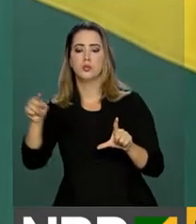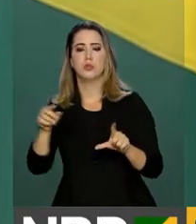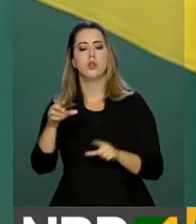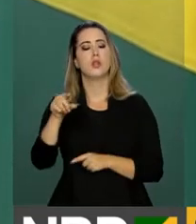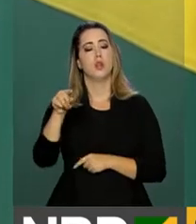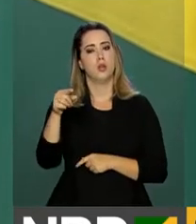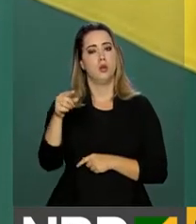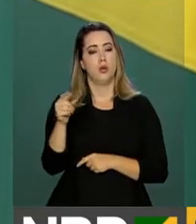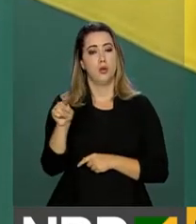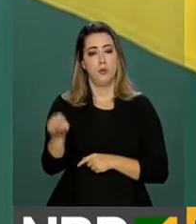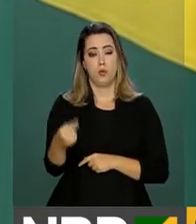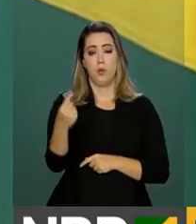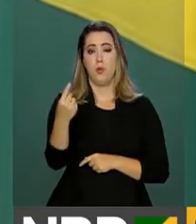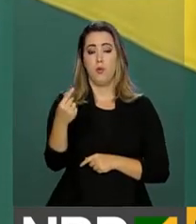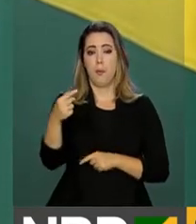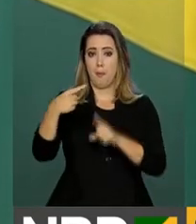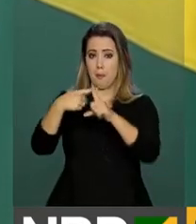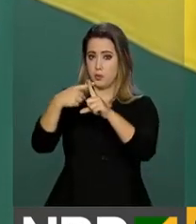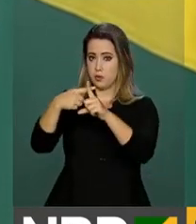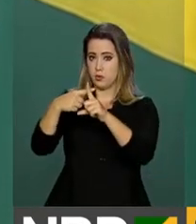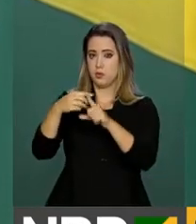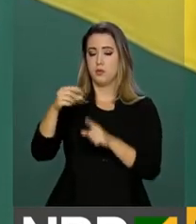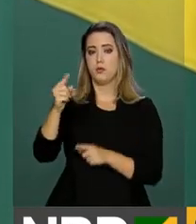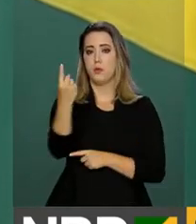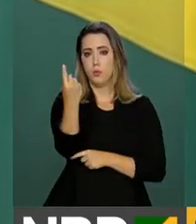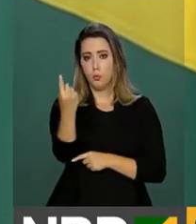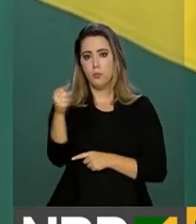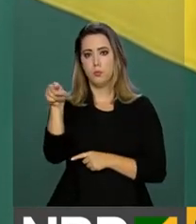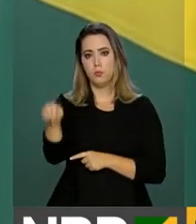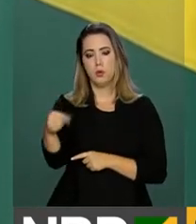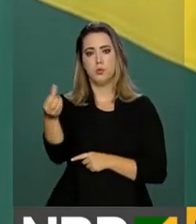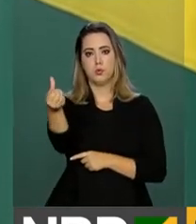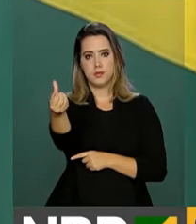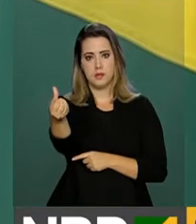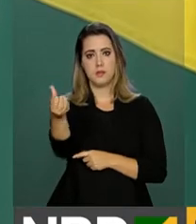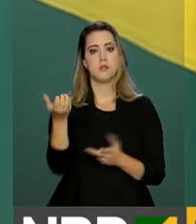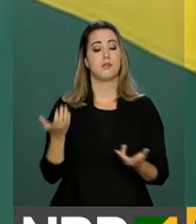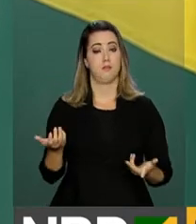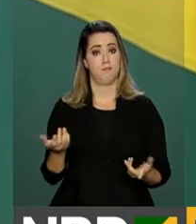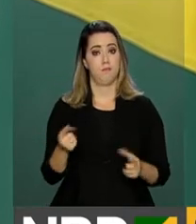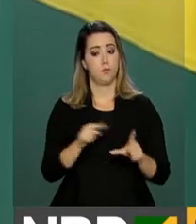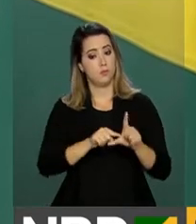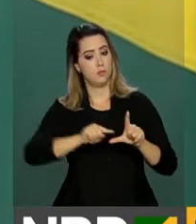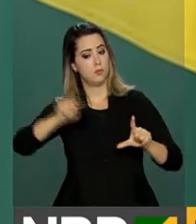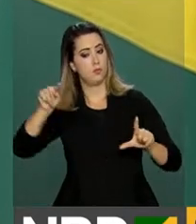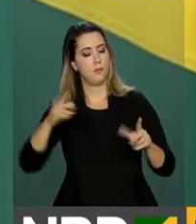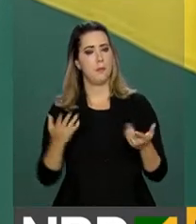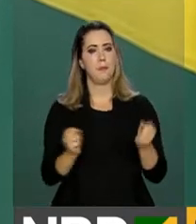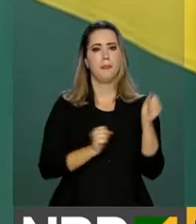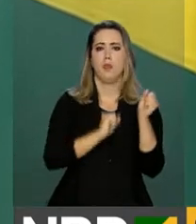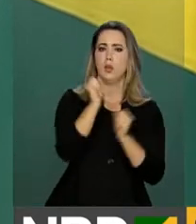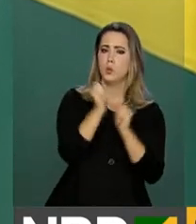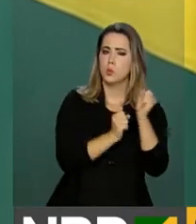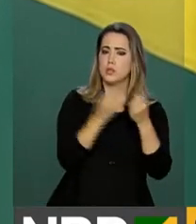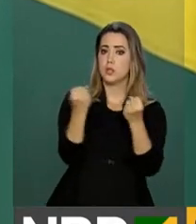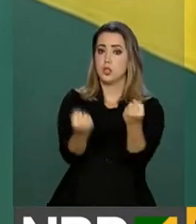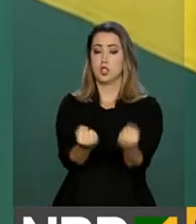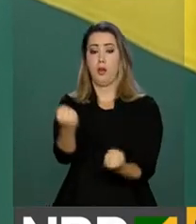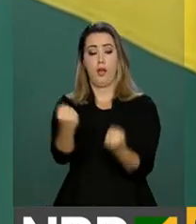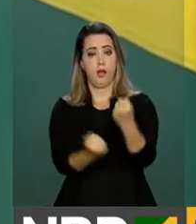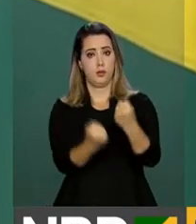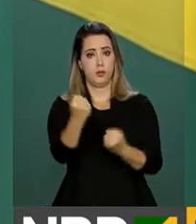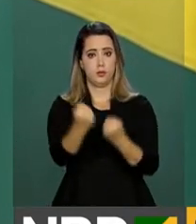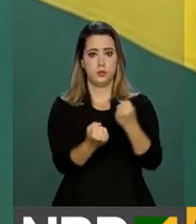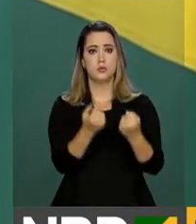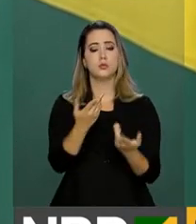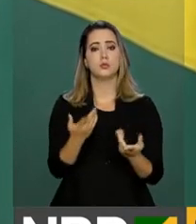9.8 e fomos a mais um ponto seis da produção de veículos tomando a liberdade apenas e